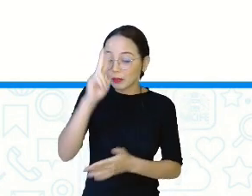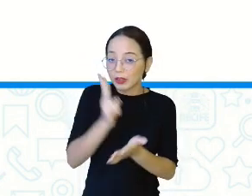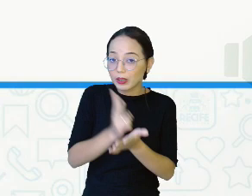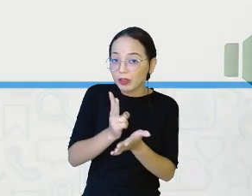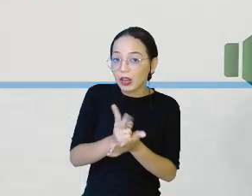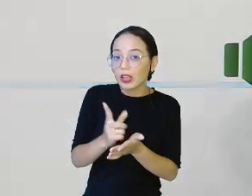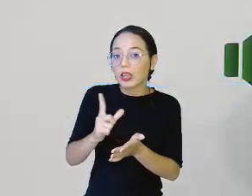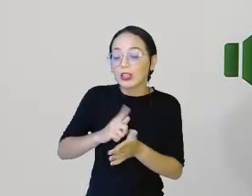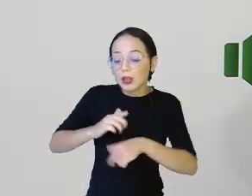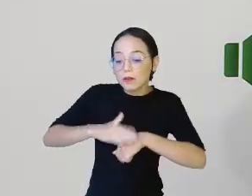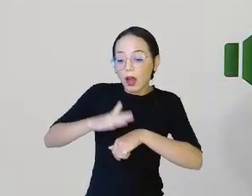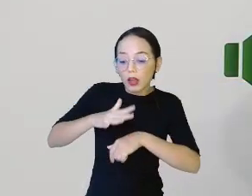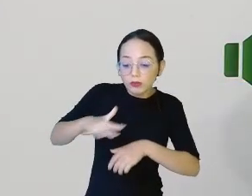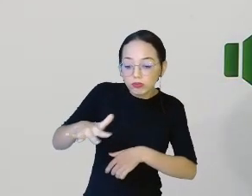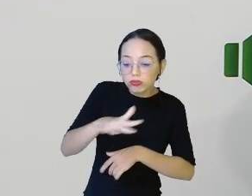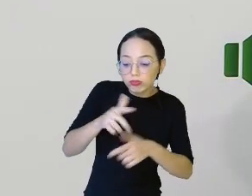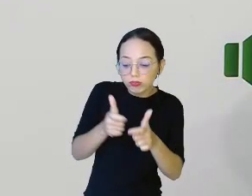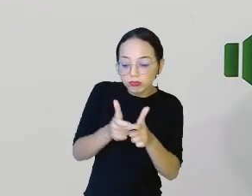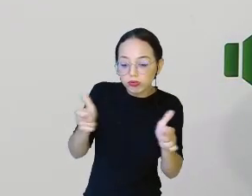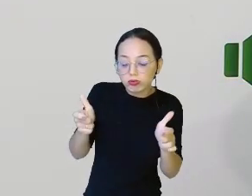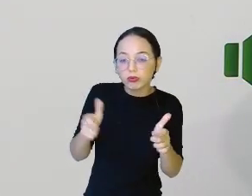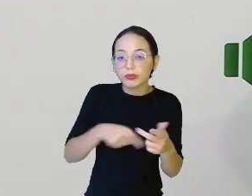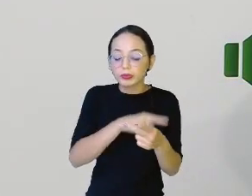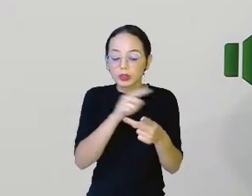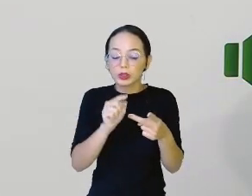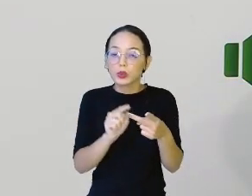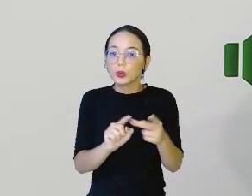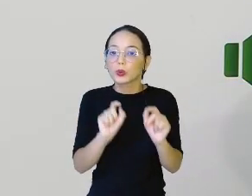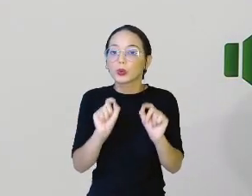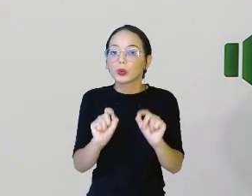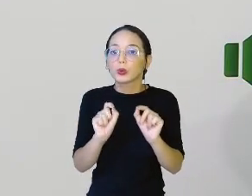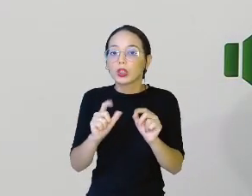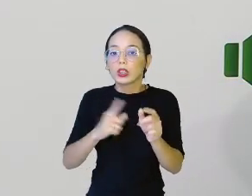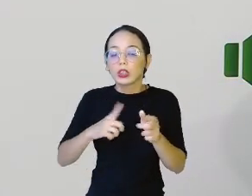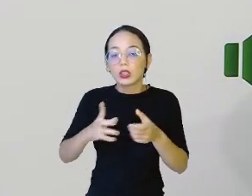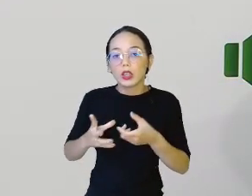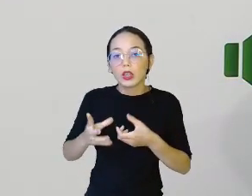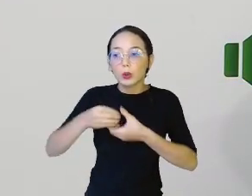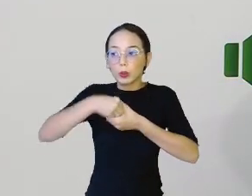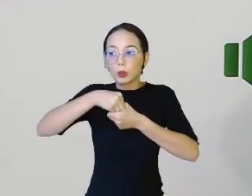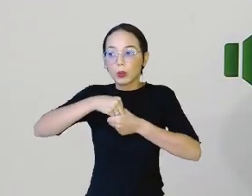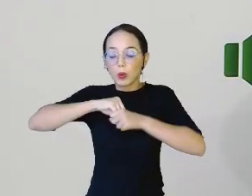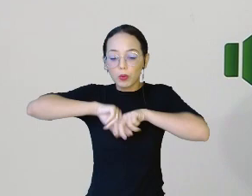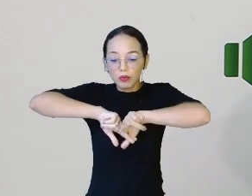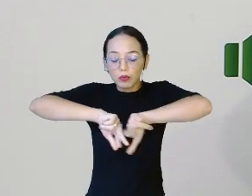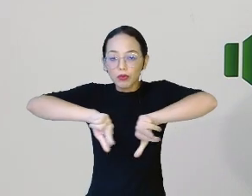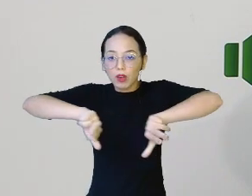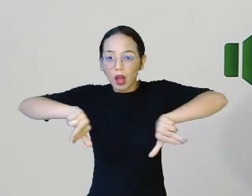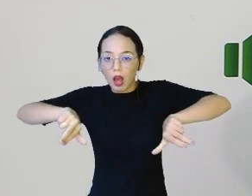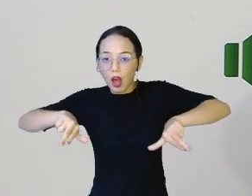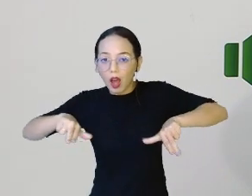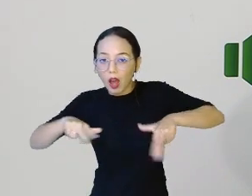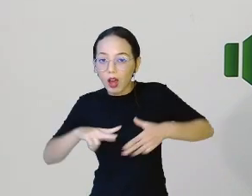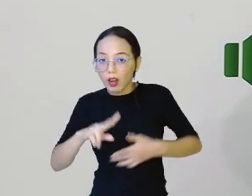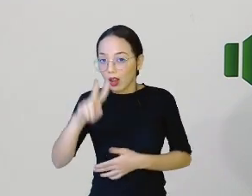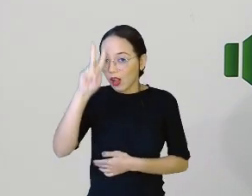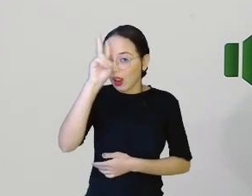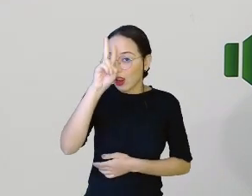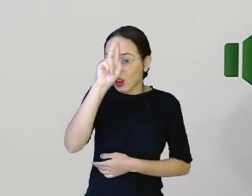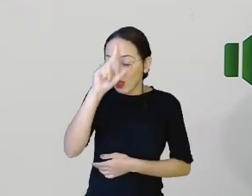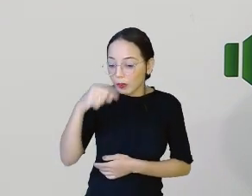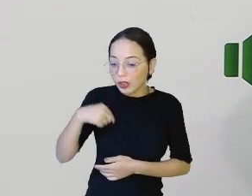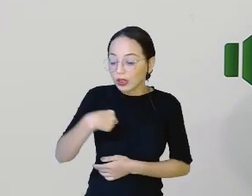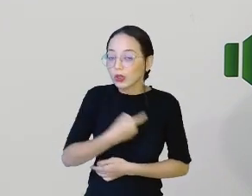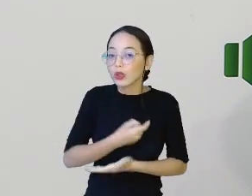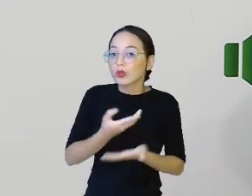mais terra. E em segundo, é a que concentra maior biodiversidade. Lembra que nós trabalhamos aqui